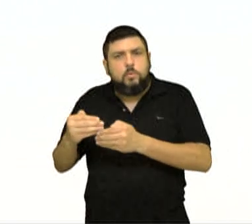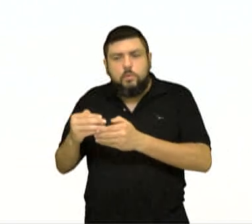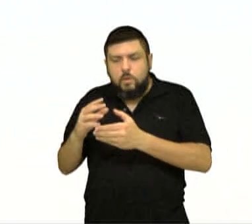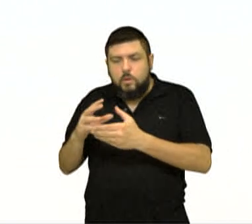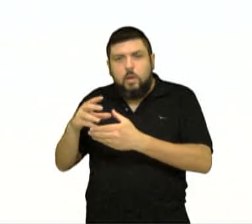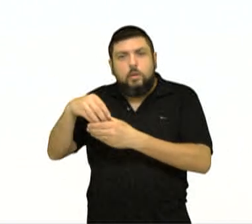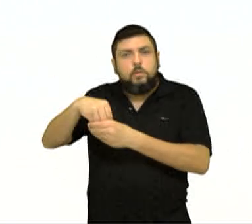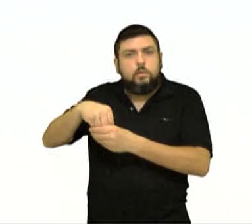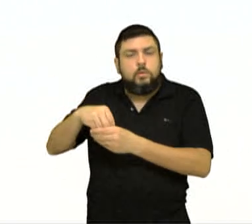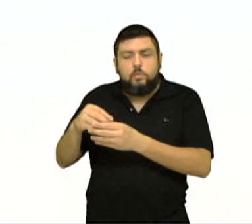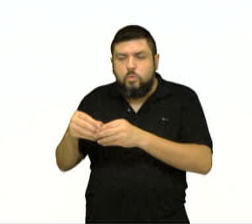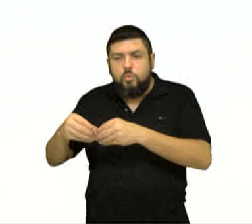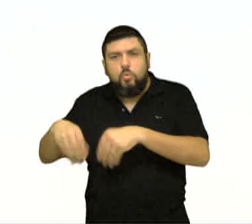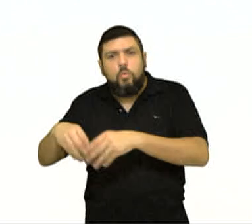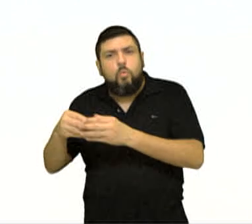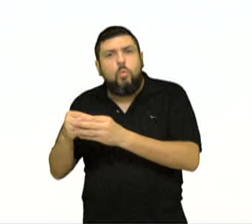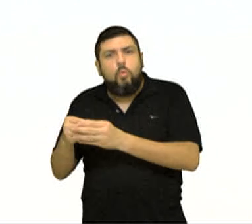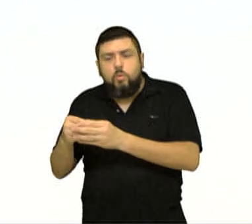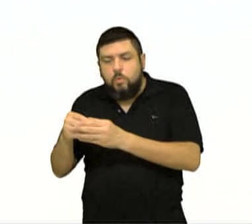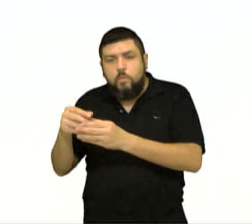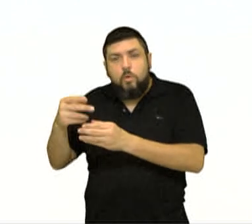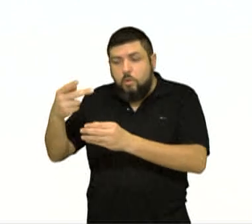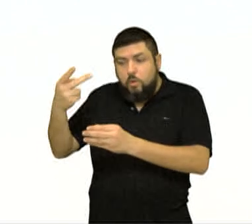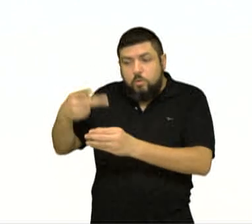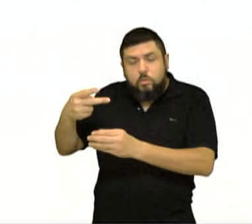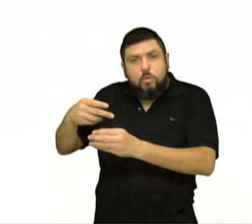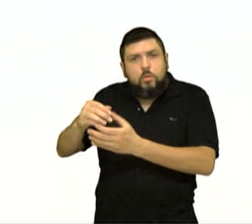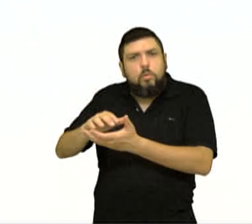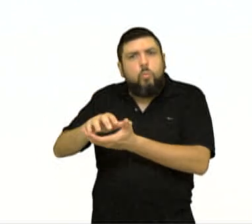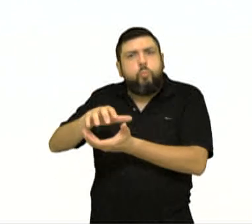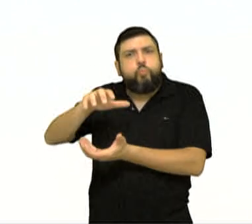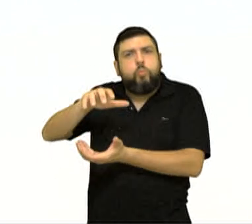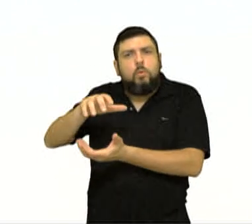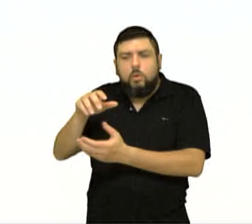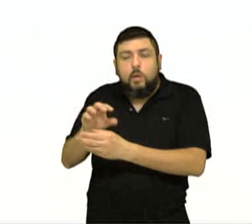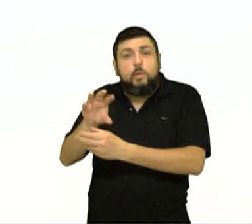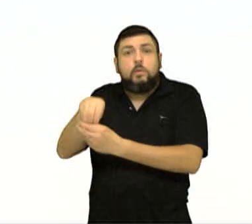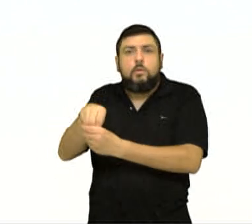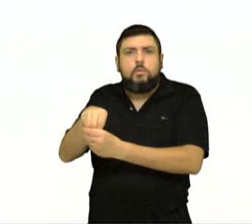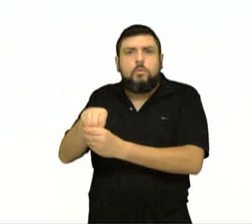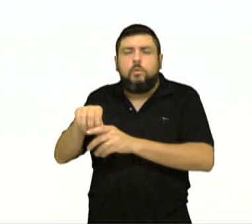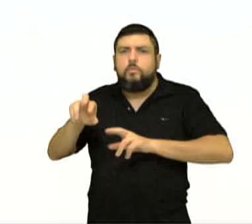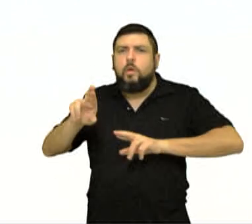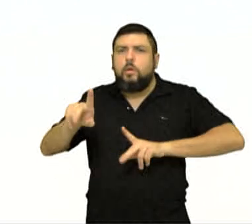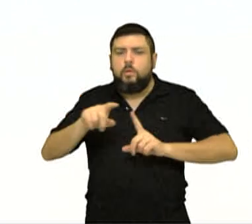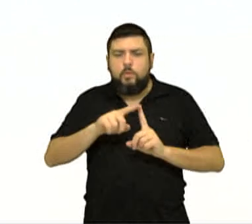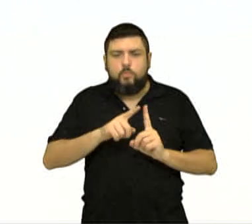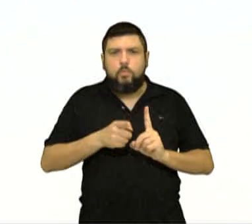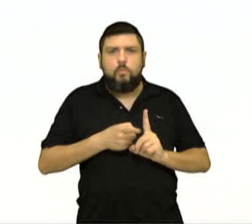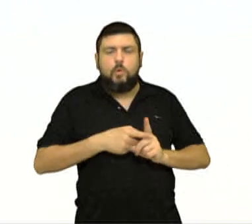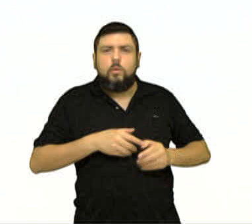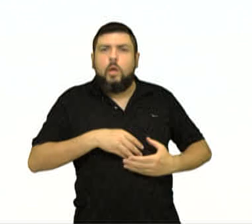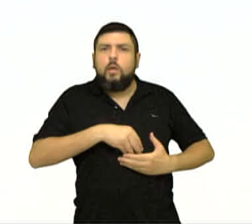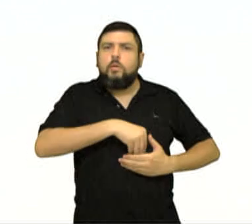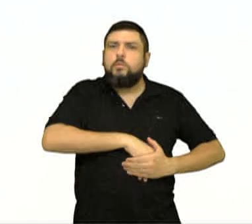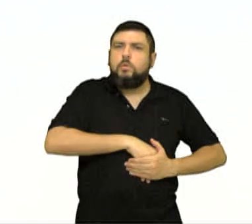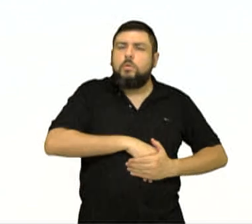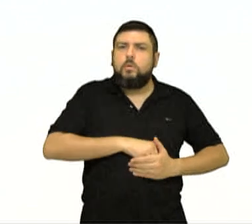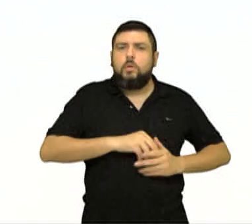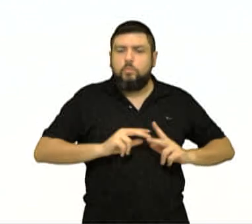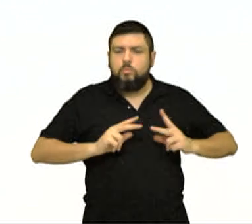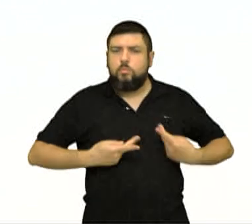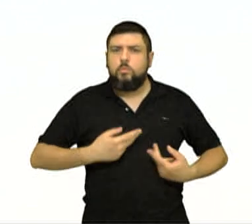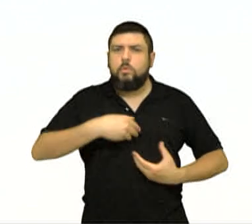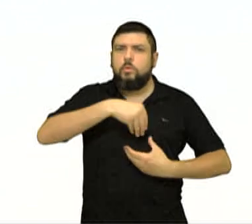está num ovo, tá? Então, ele depende daquele nutriente presente no ovo para conseguir se desenvolver sozinho.